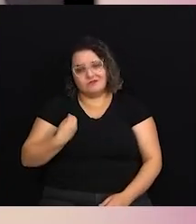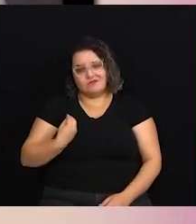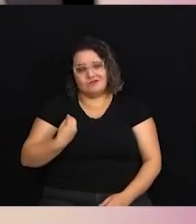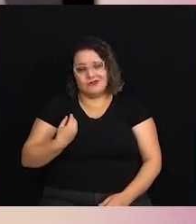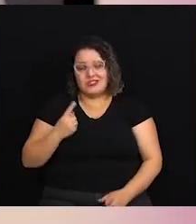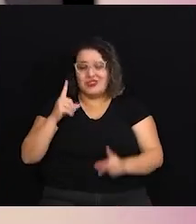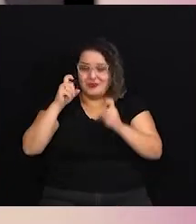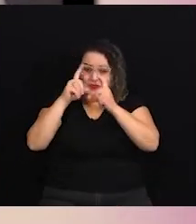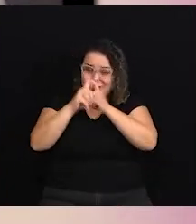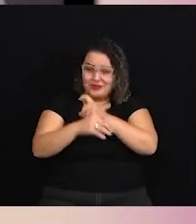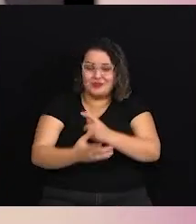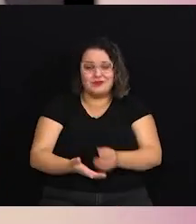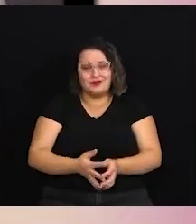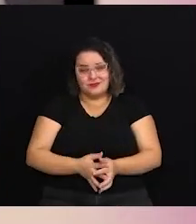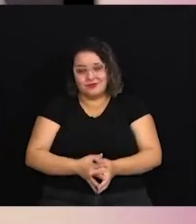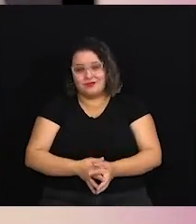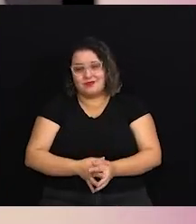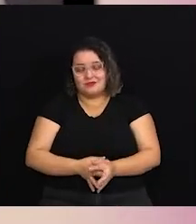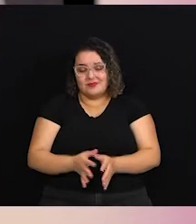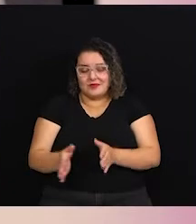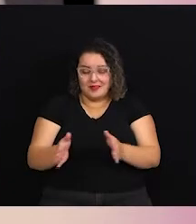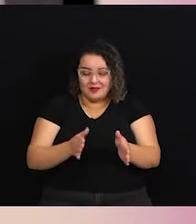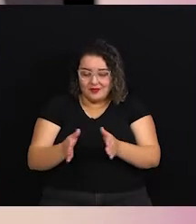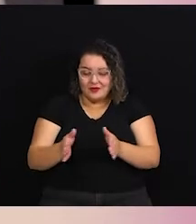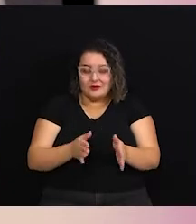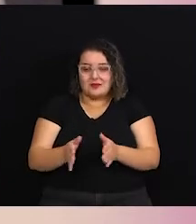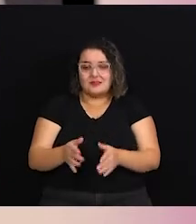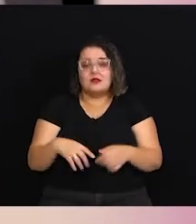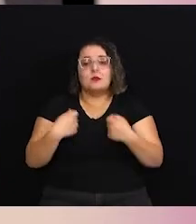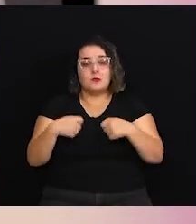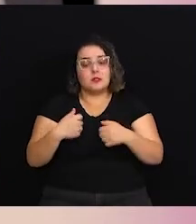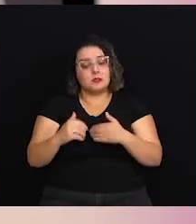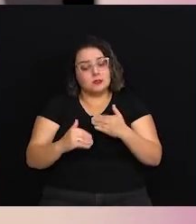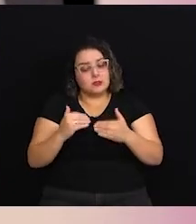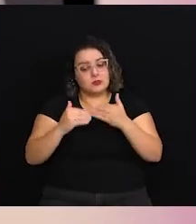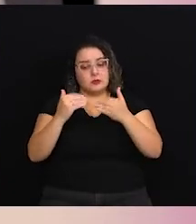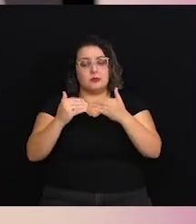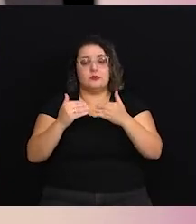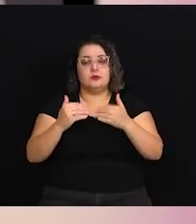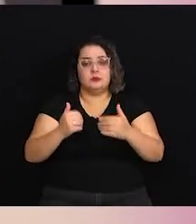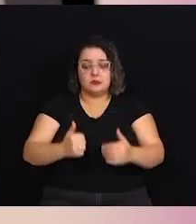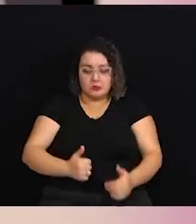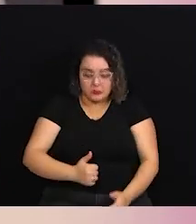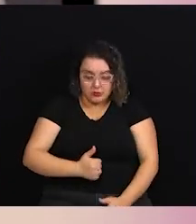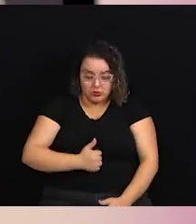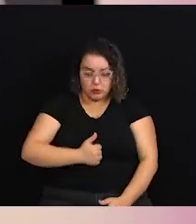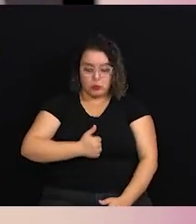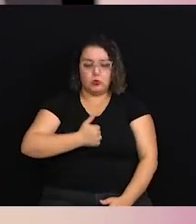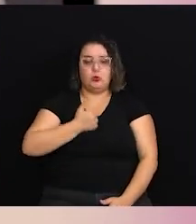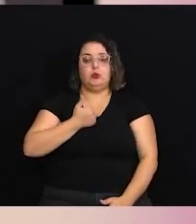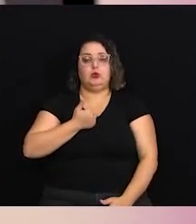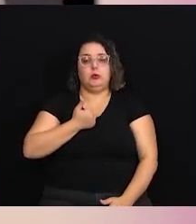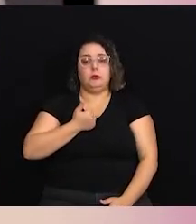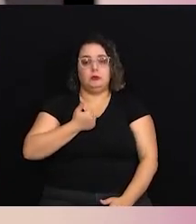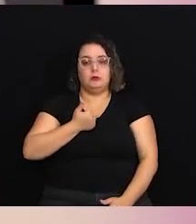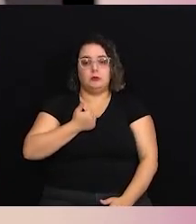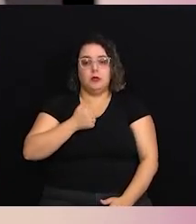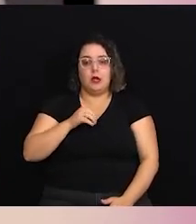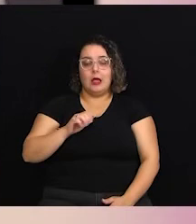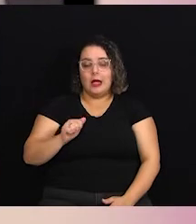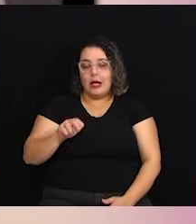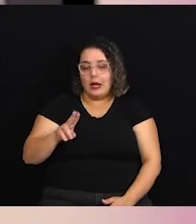delas muito segura por dia a fase que é precisa curtir Nossa alta bom e nos